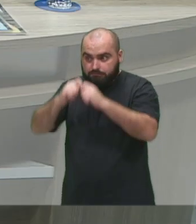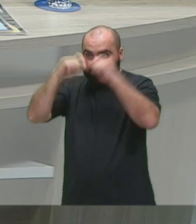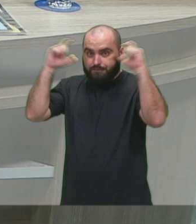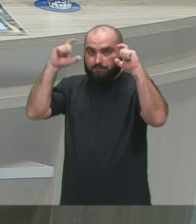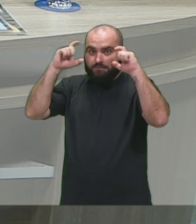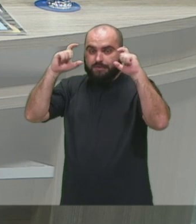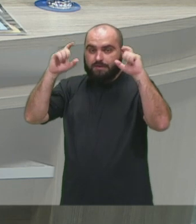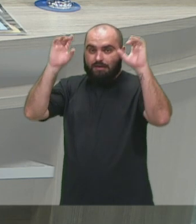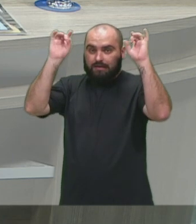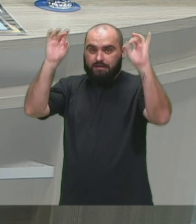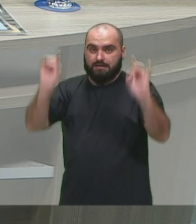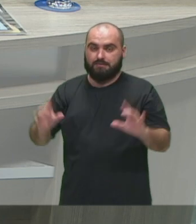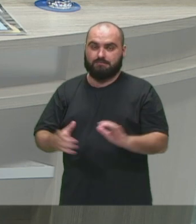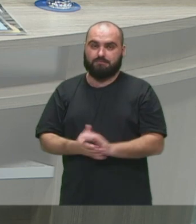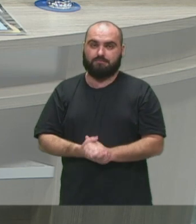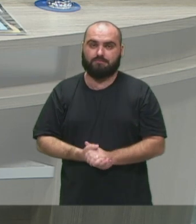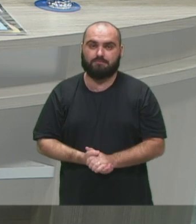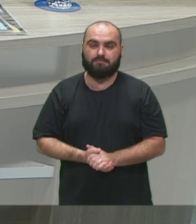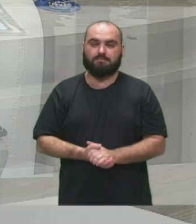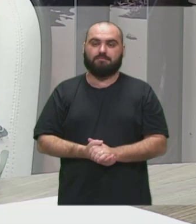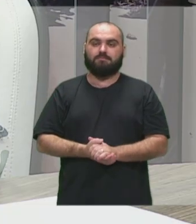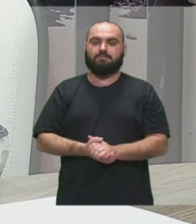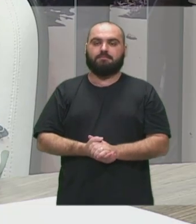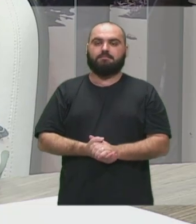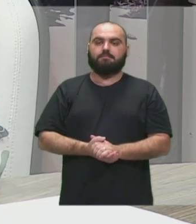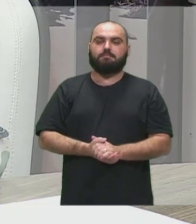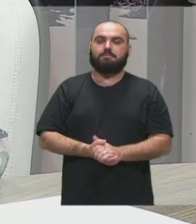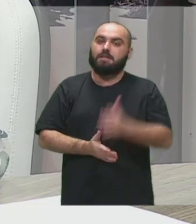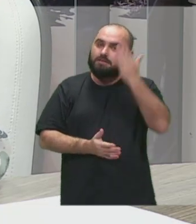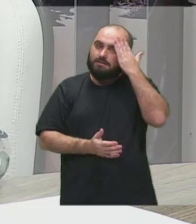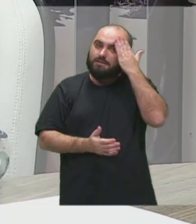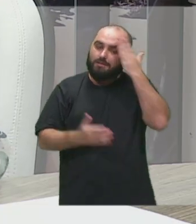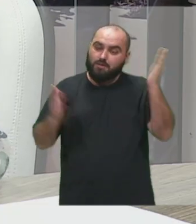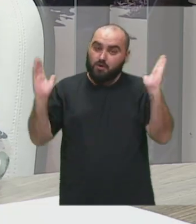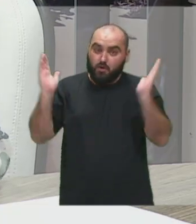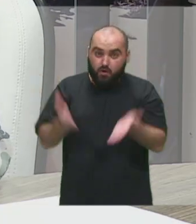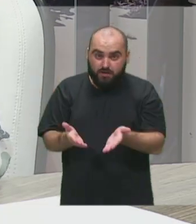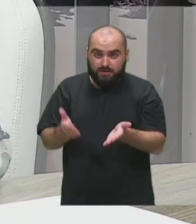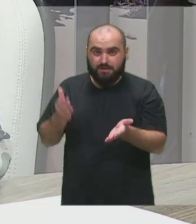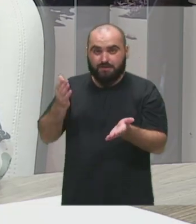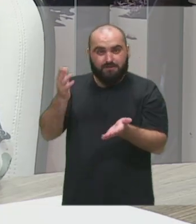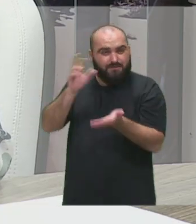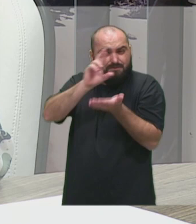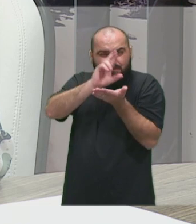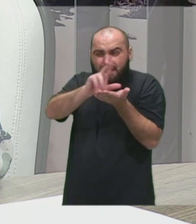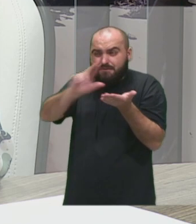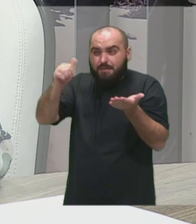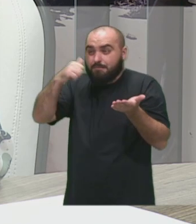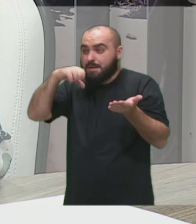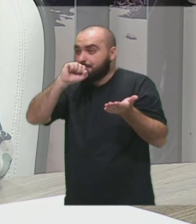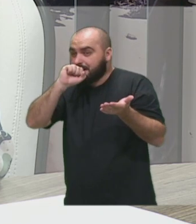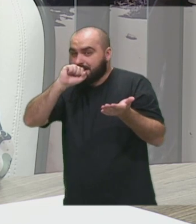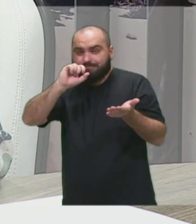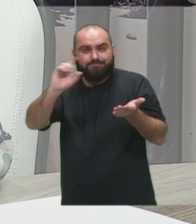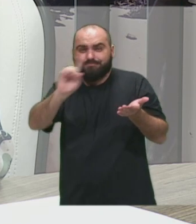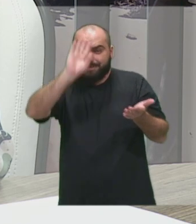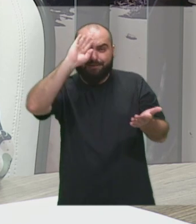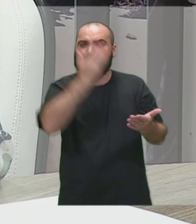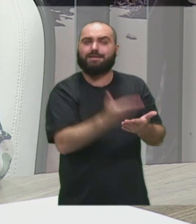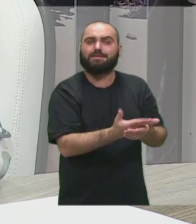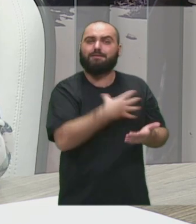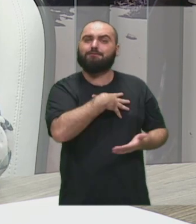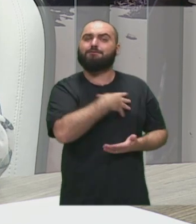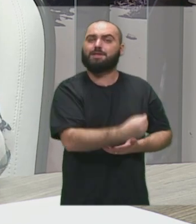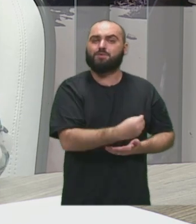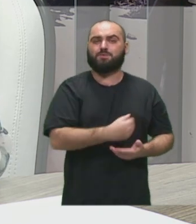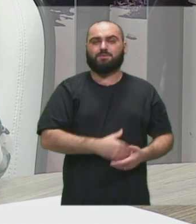gente sabe que hoje a realidade é que muitas mães ainda não acreditam nos filhos quando eles vão falar, né? Quando